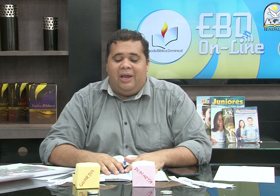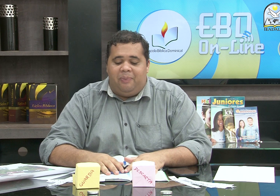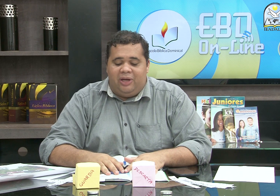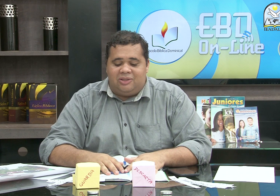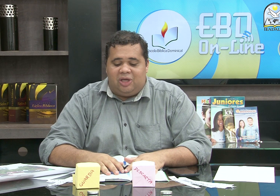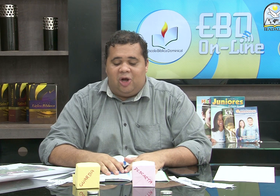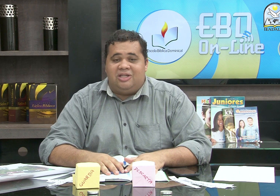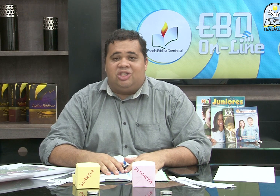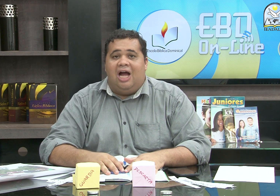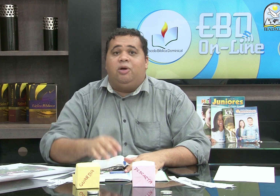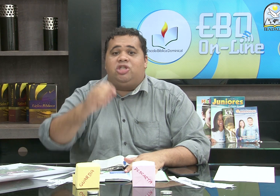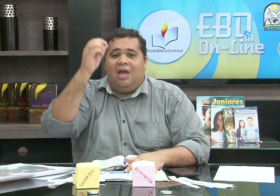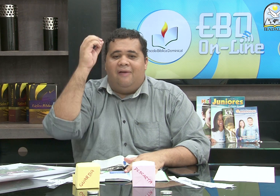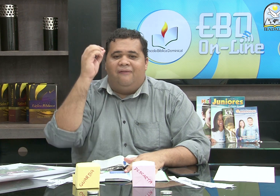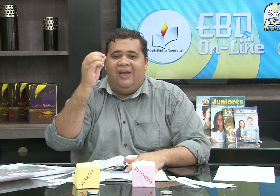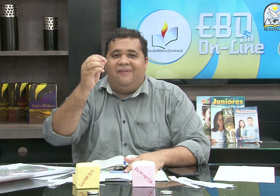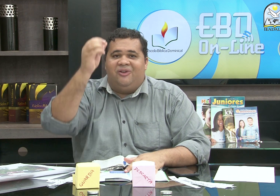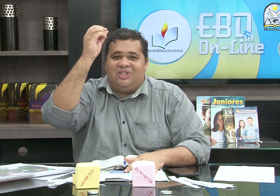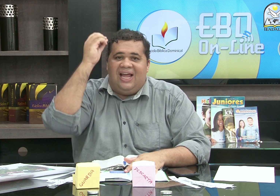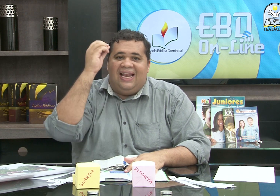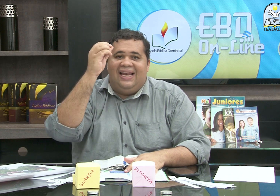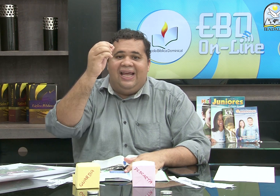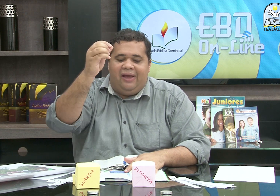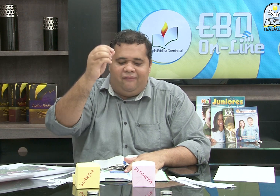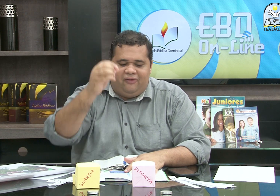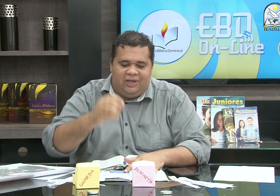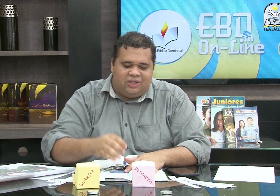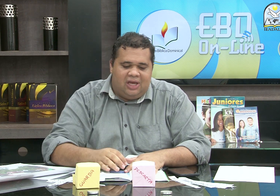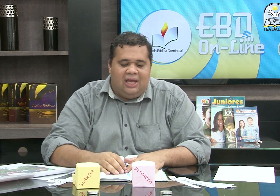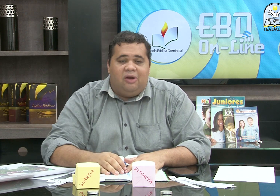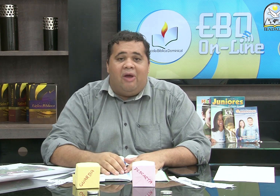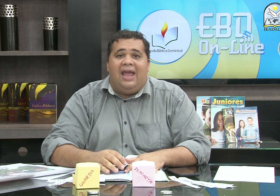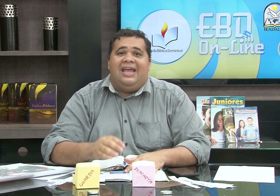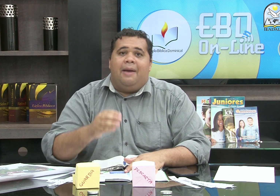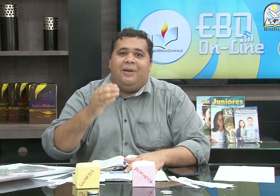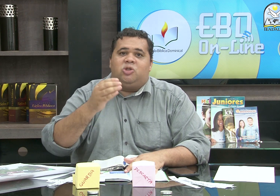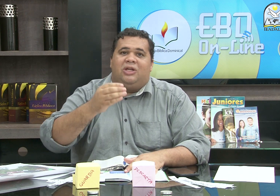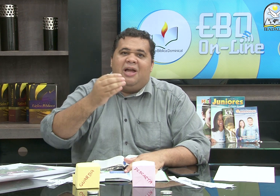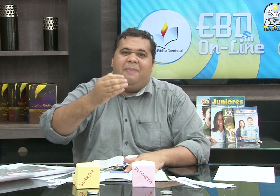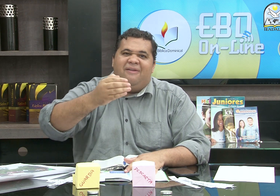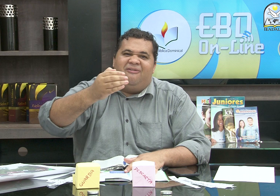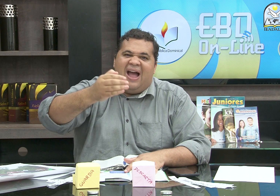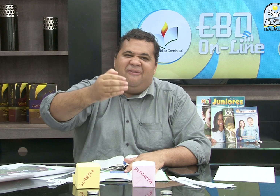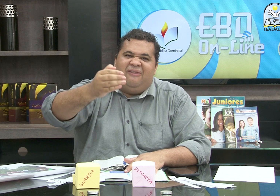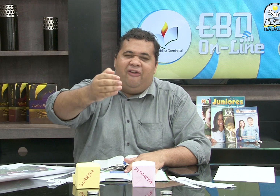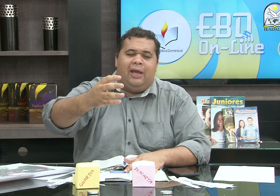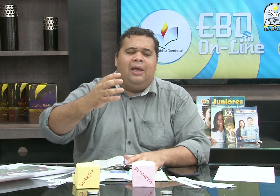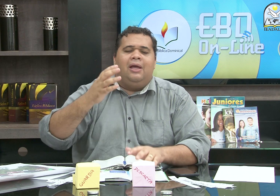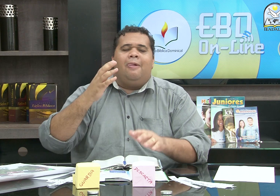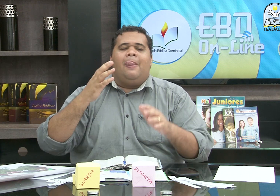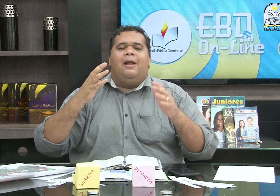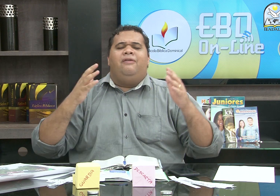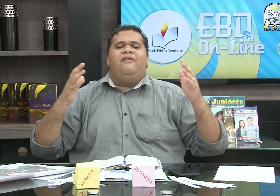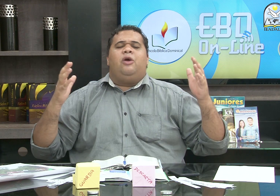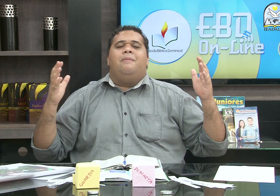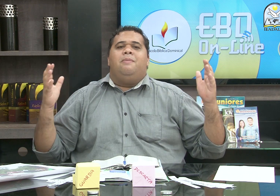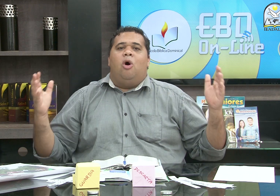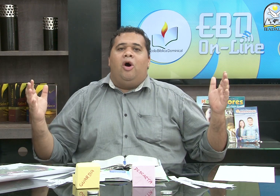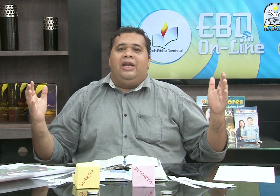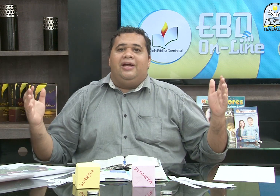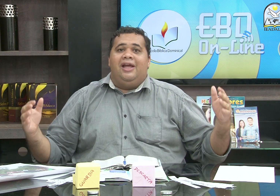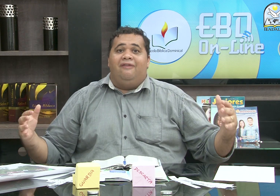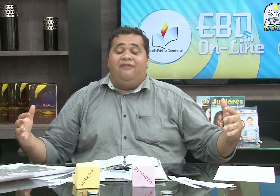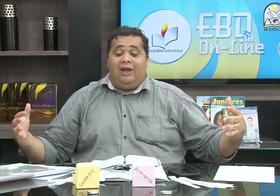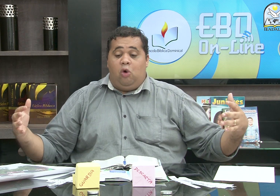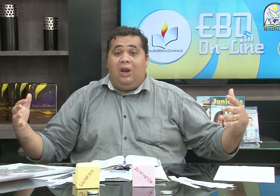não é e por isso que nós estamos vivos livres nãoé e a pessoa também vai viver viver com a